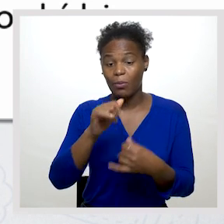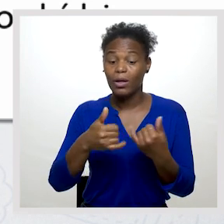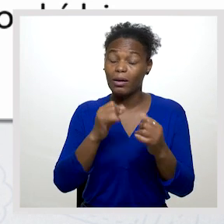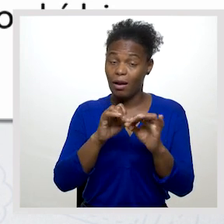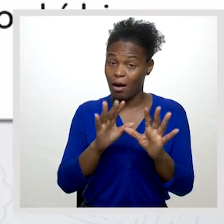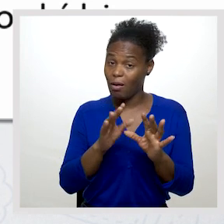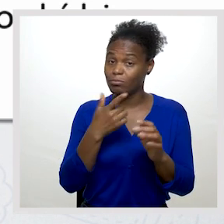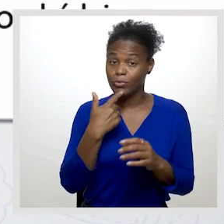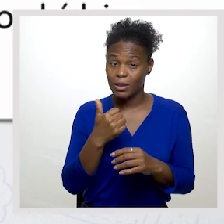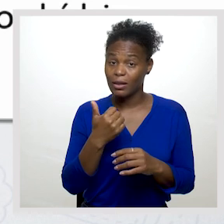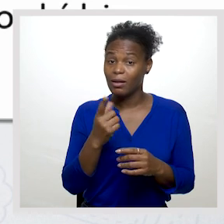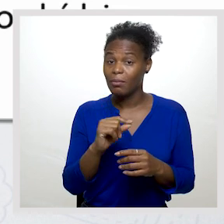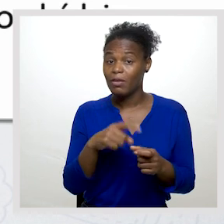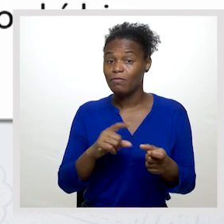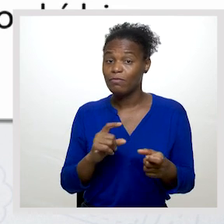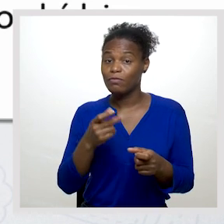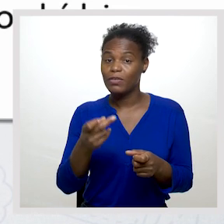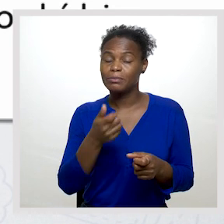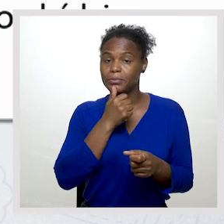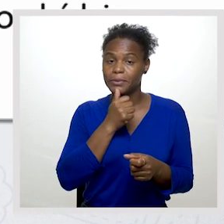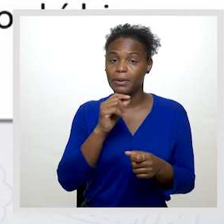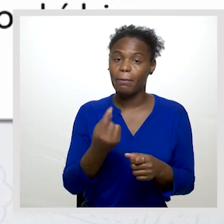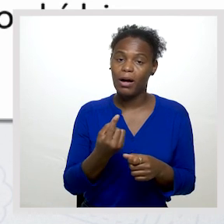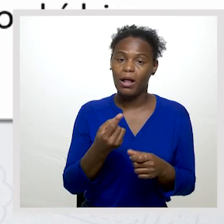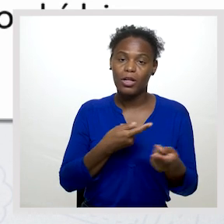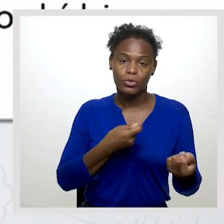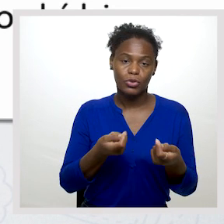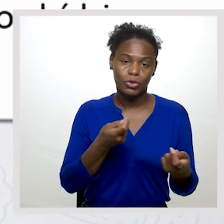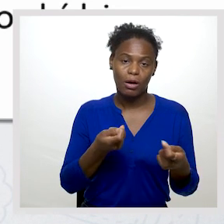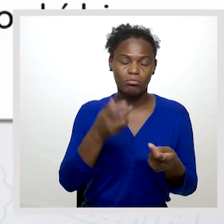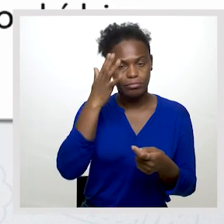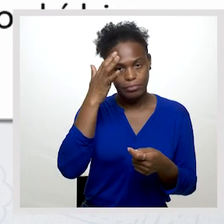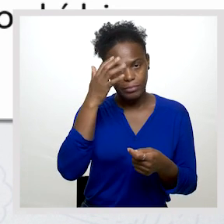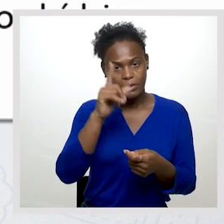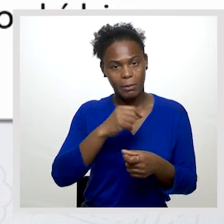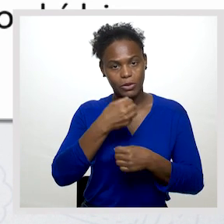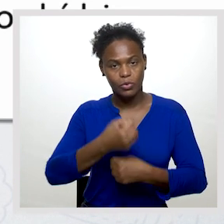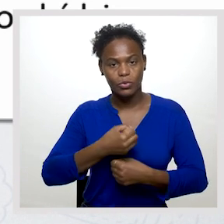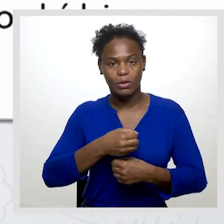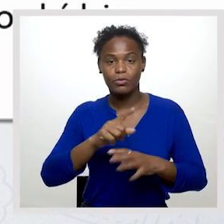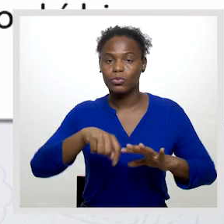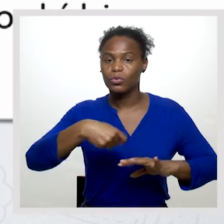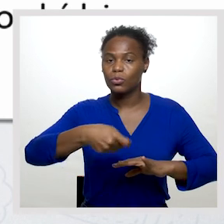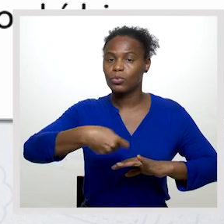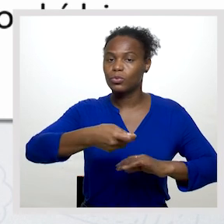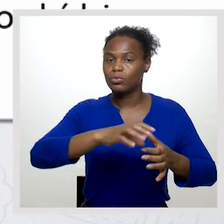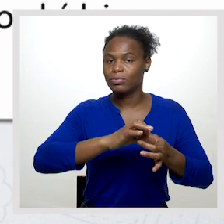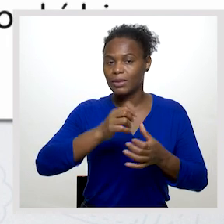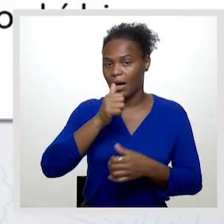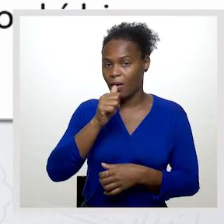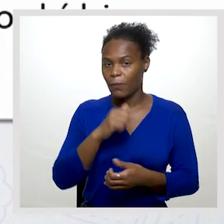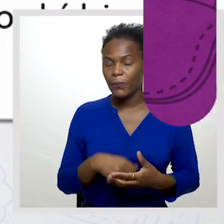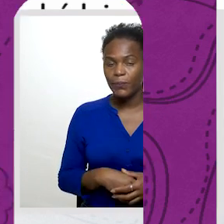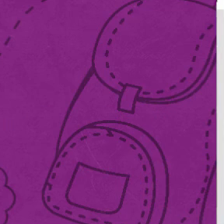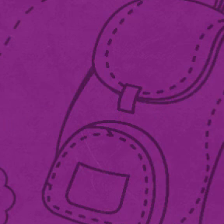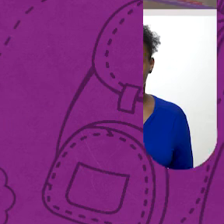e, claro, não podia ficar de fora medidas para uma gestão racional e sustentável dos recursos hídricos.